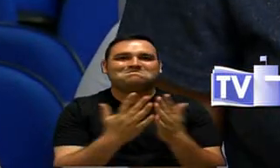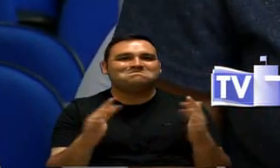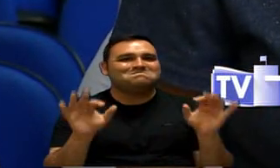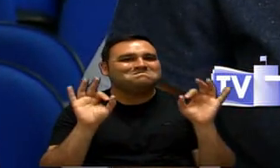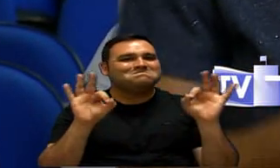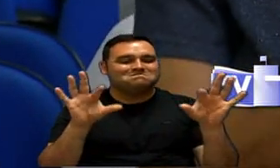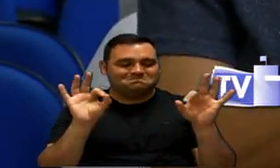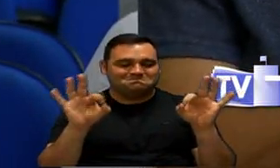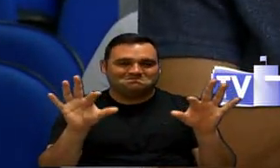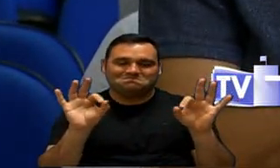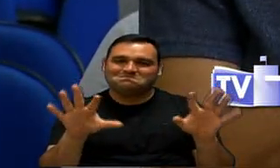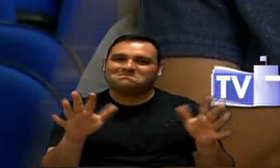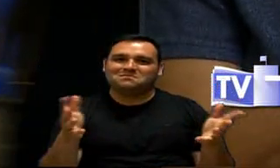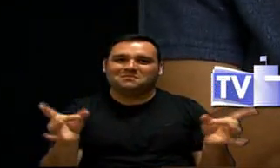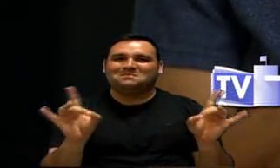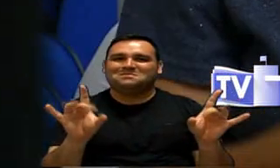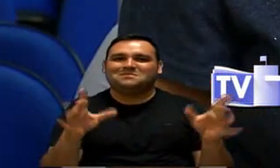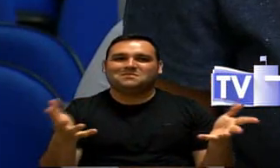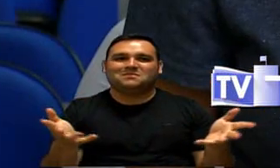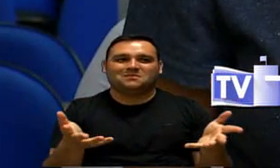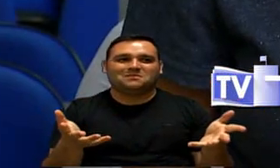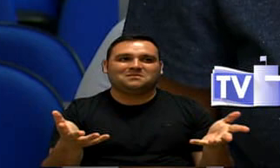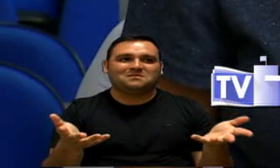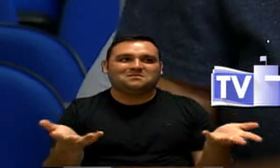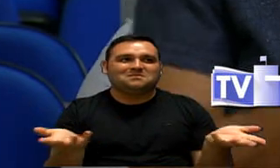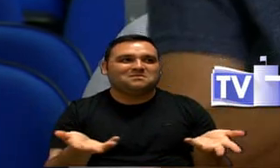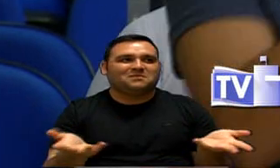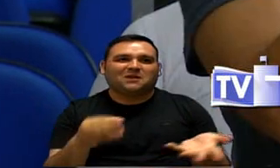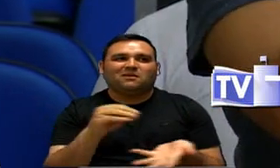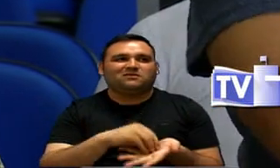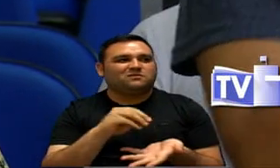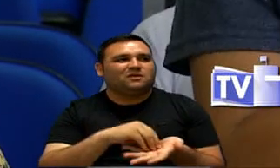maravilhoso essa ausência pública.